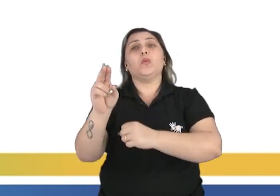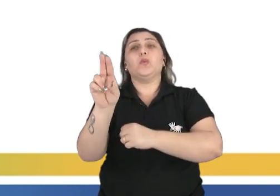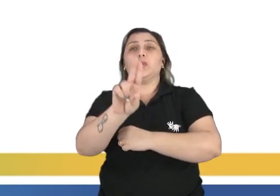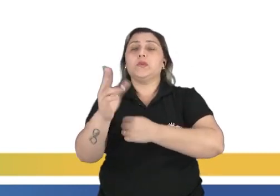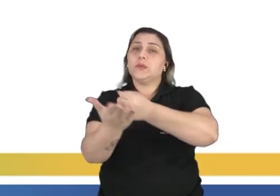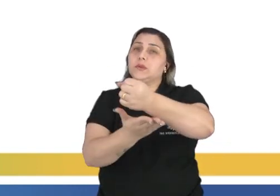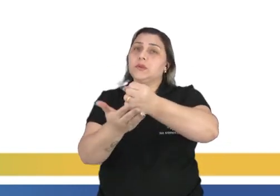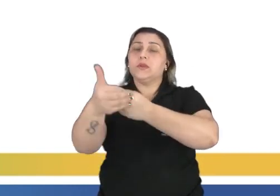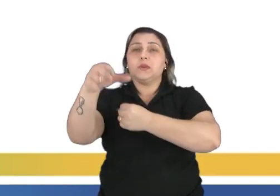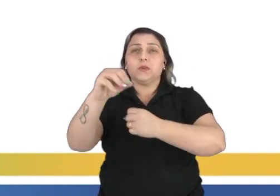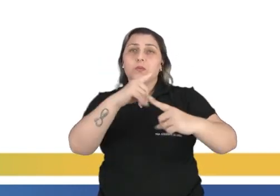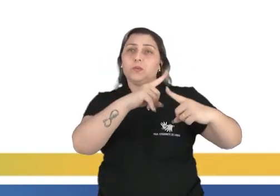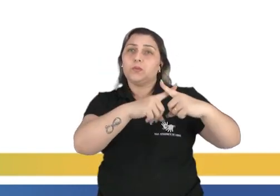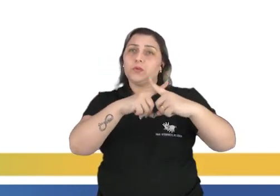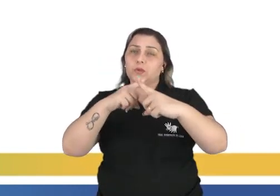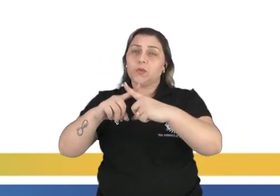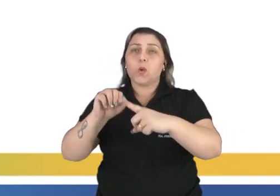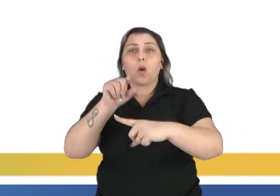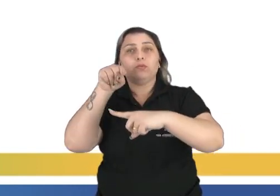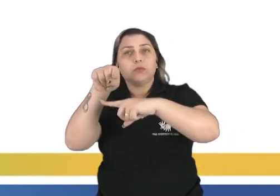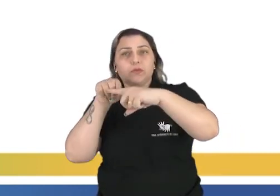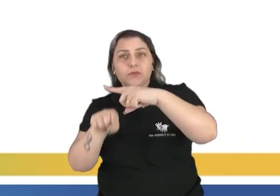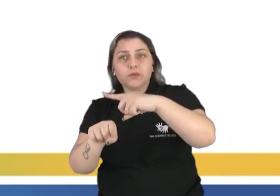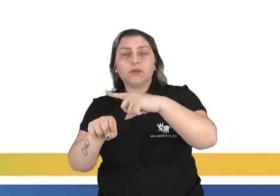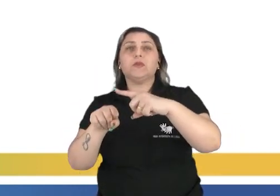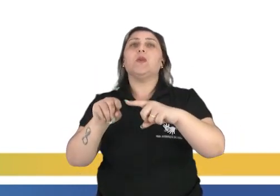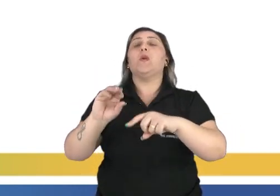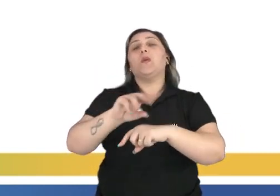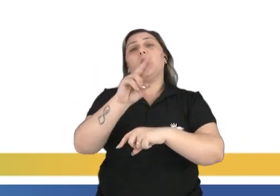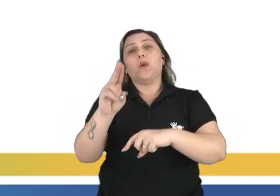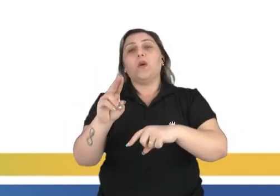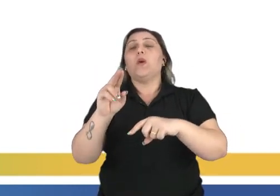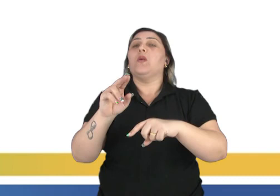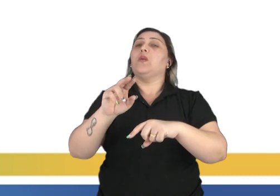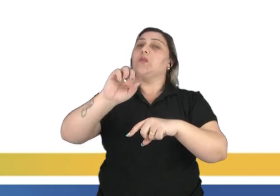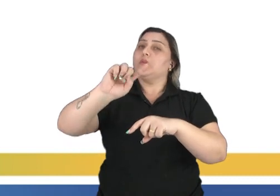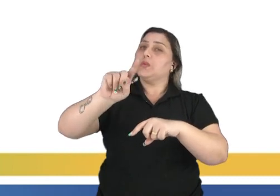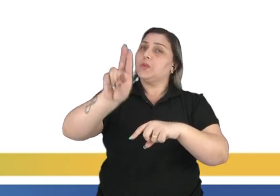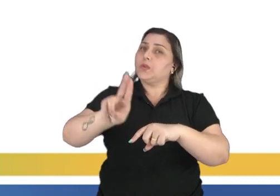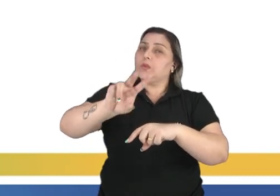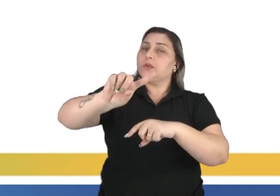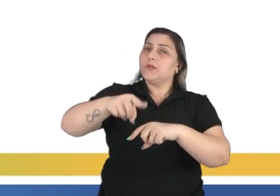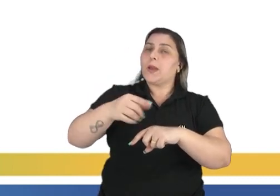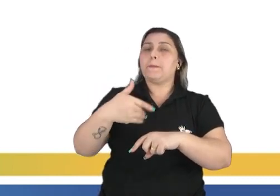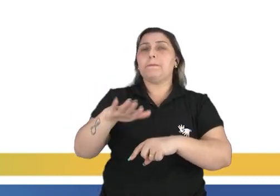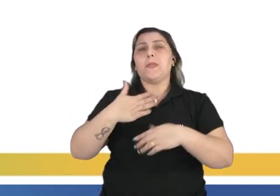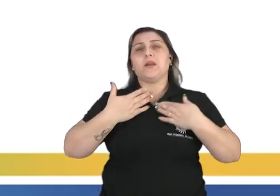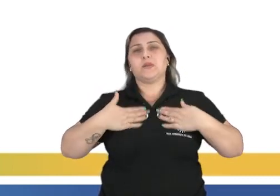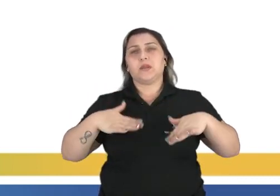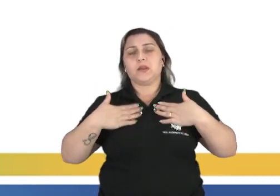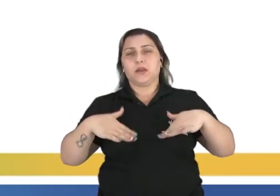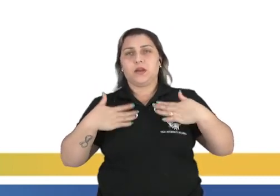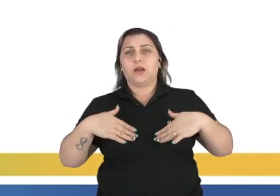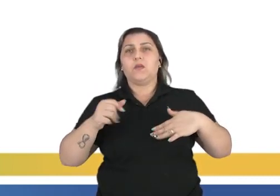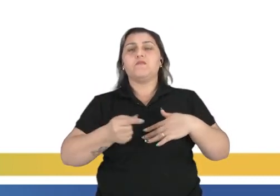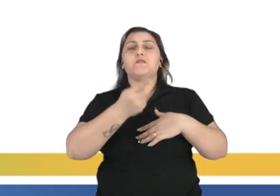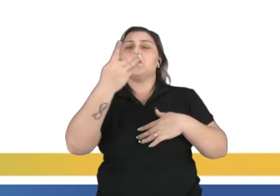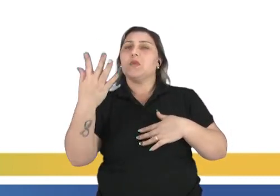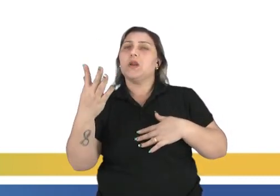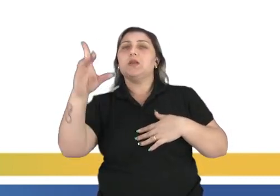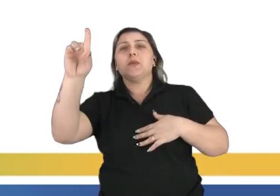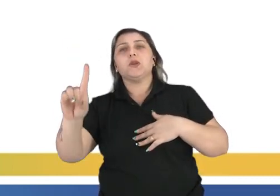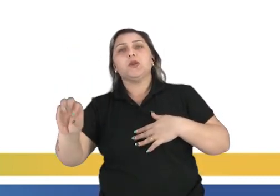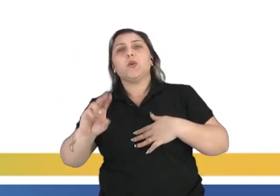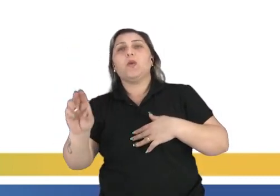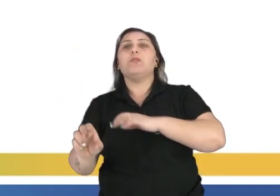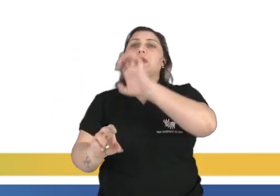base 10, multiplicando ou dividindo, ou você trabalha com a vírgula, que é mais tranquila. Pula quantas casas para a direita